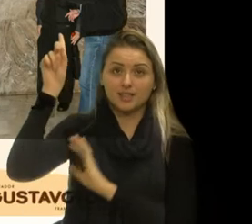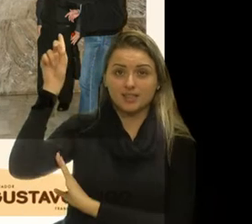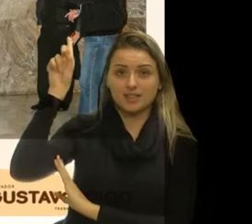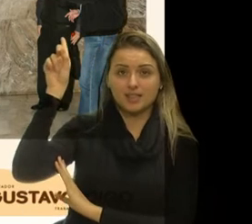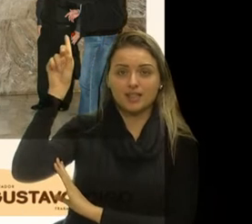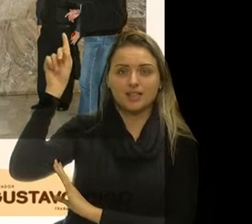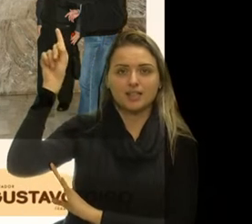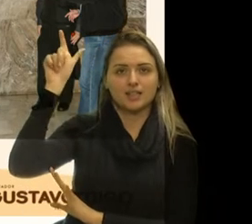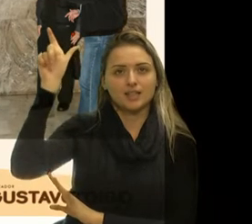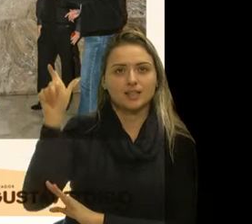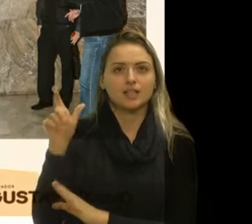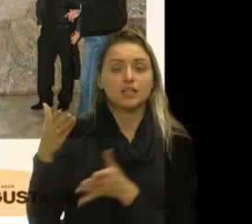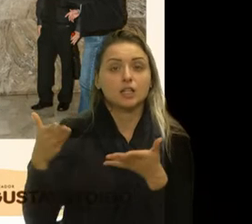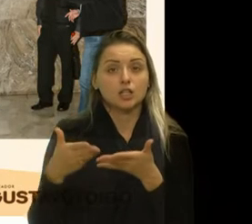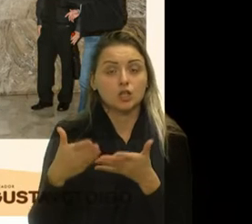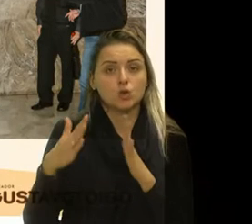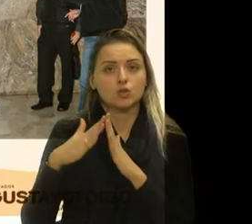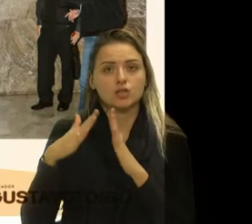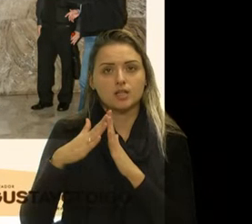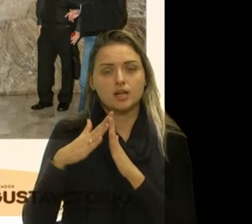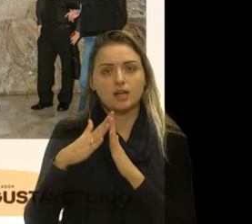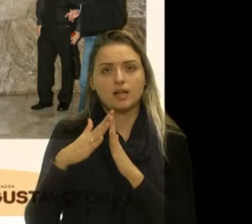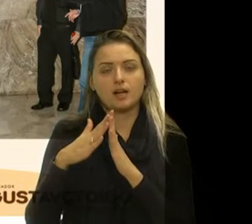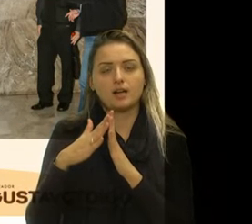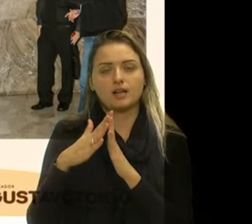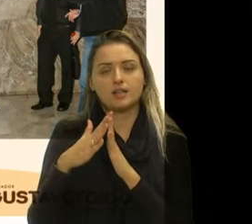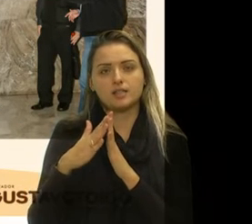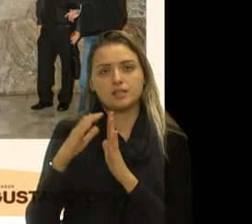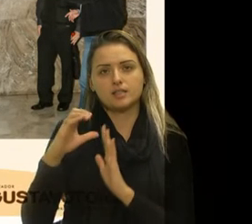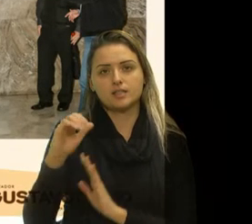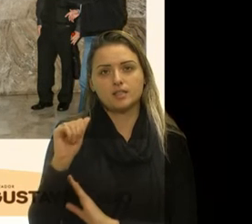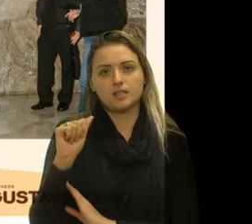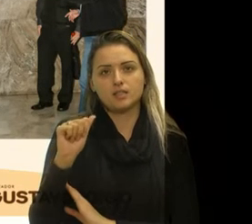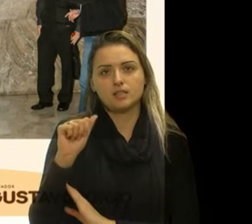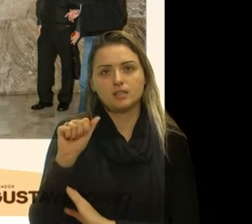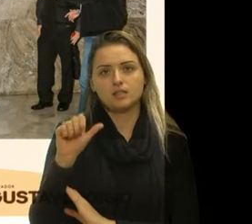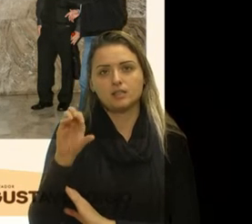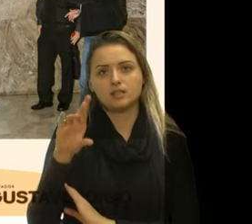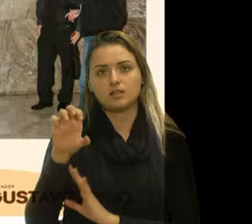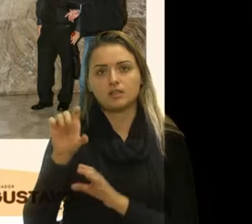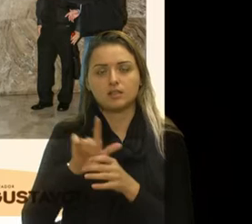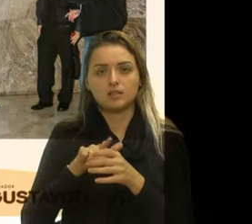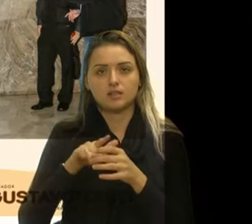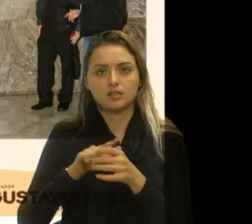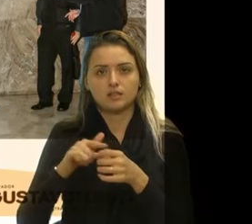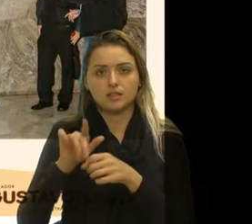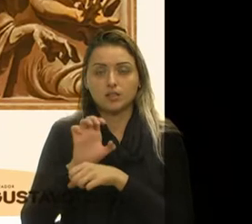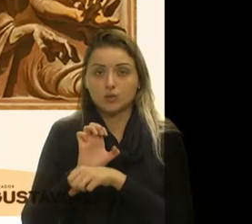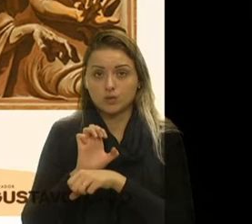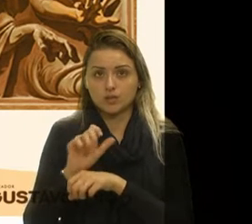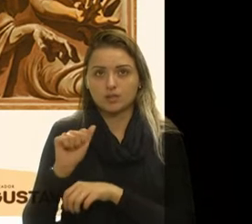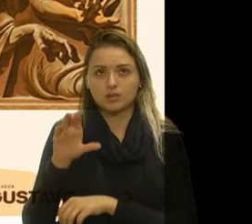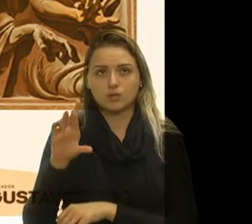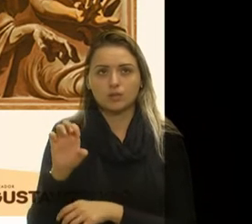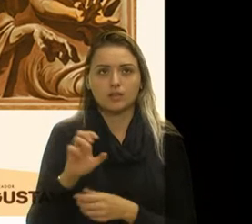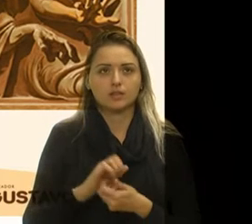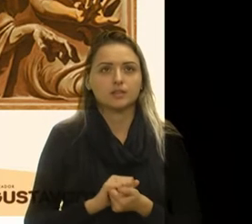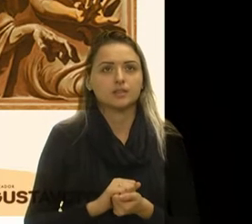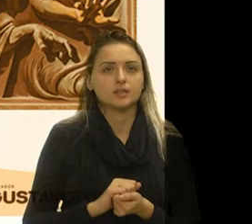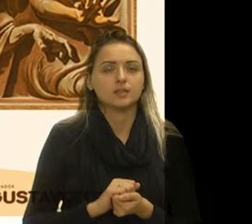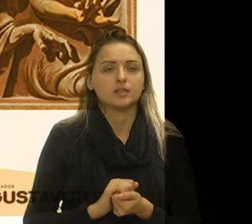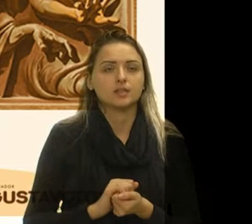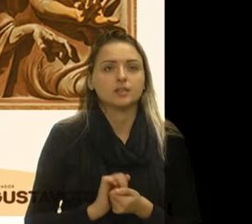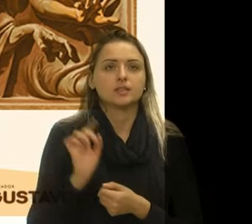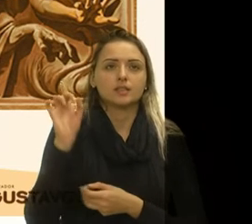habita hoje no Acre, né, então ele retratou o rosto da filha numa das passagens da Via Sacra. Pode passar. E